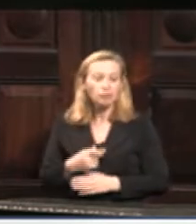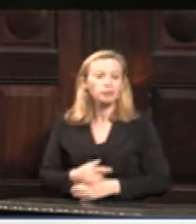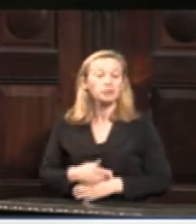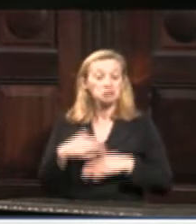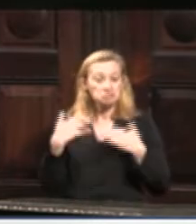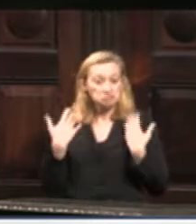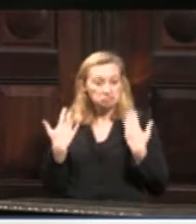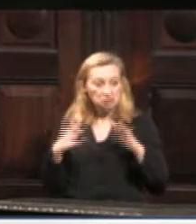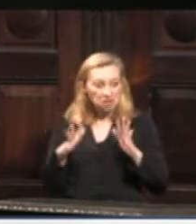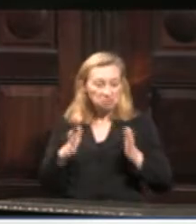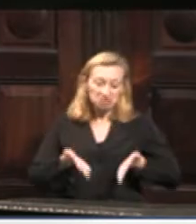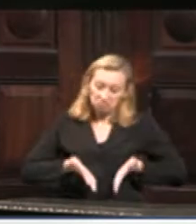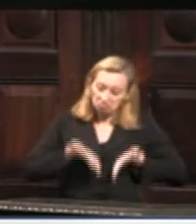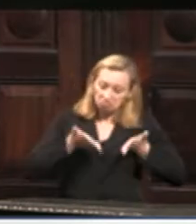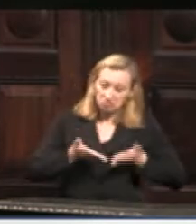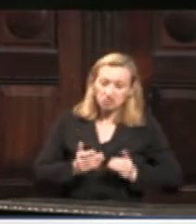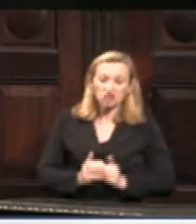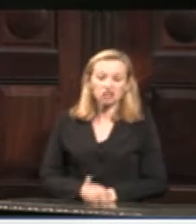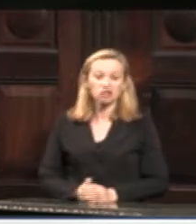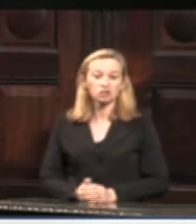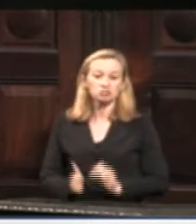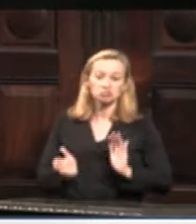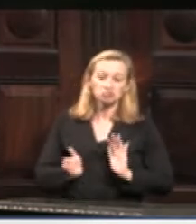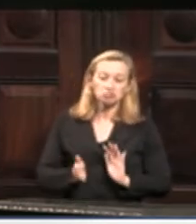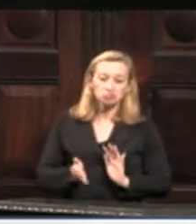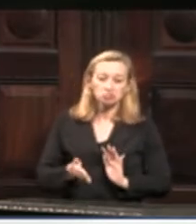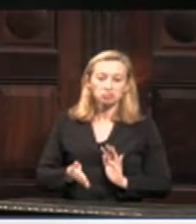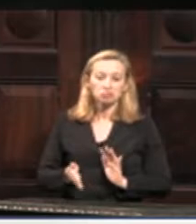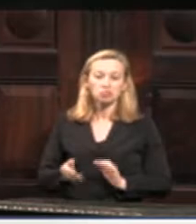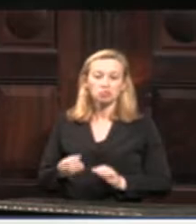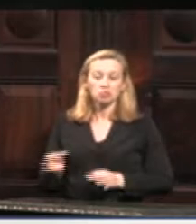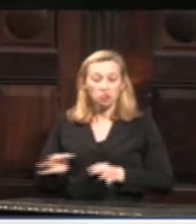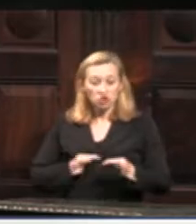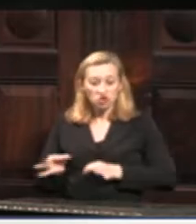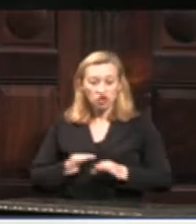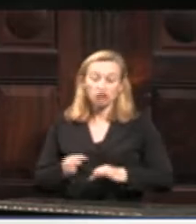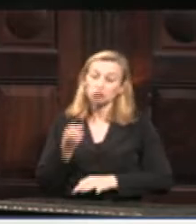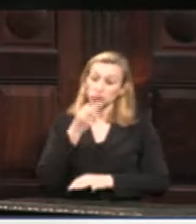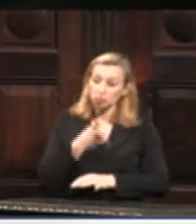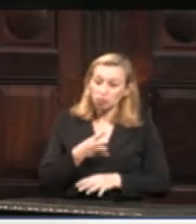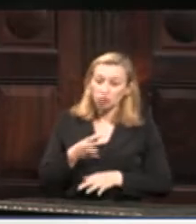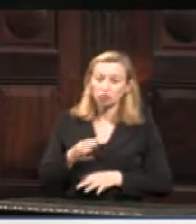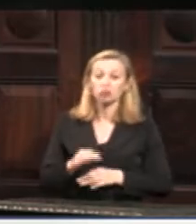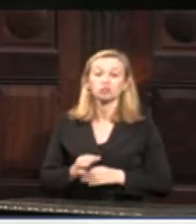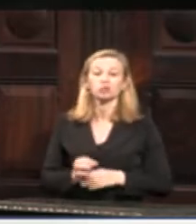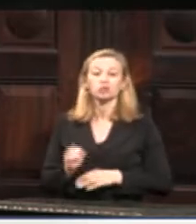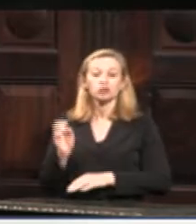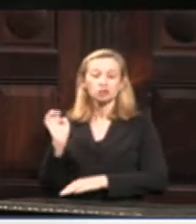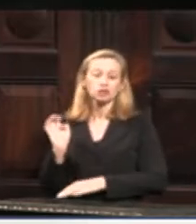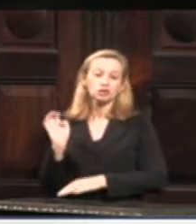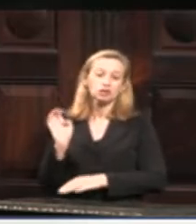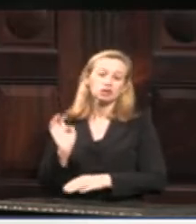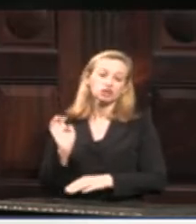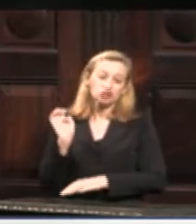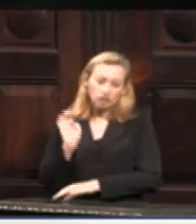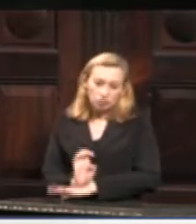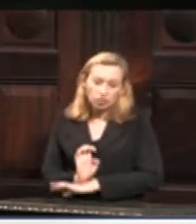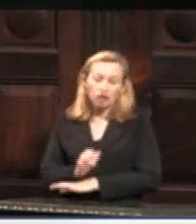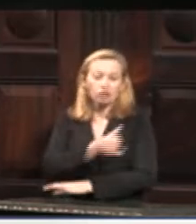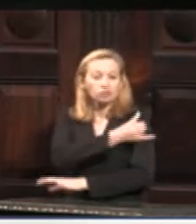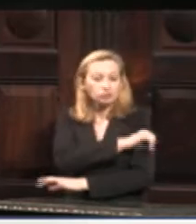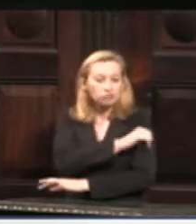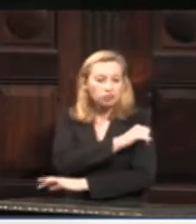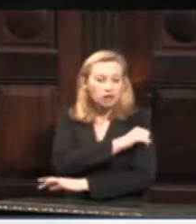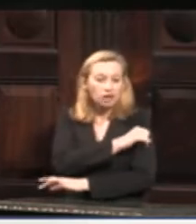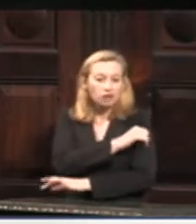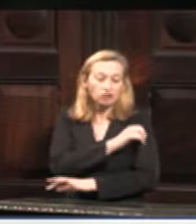autores pela iniciativa de propor a instituição de um plano estadual do livro, da leitura, da biblioteca, da literatura,